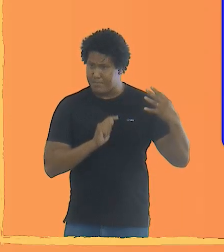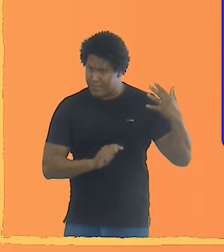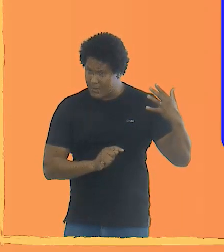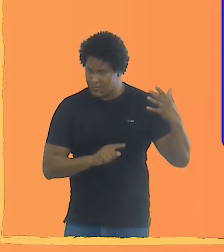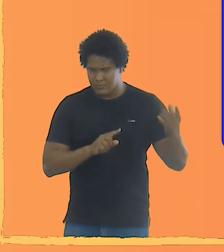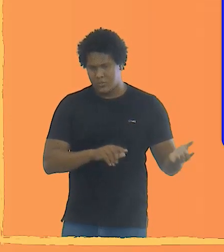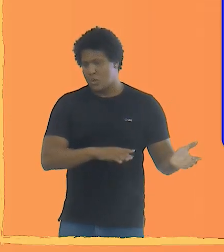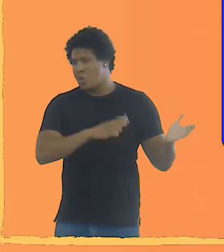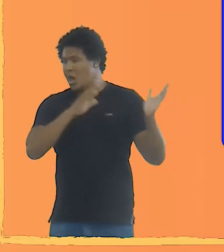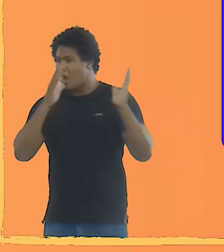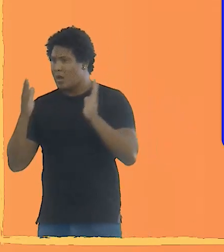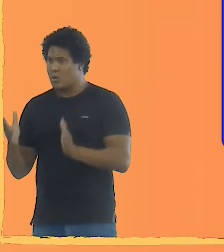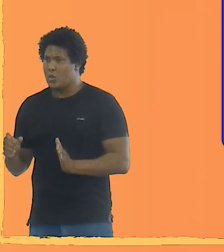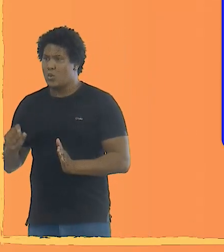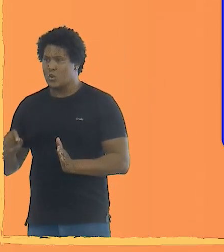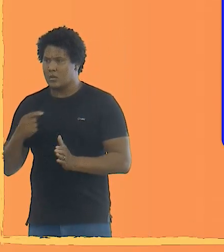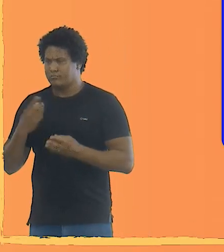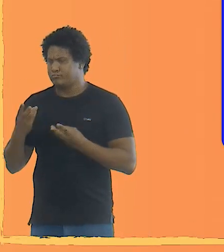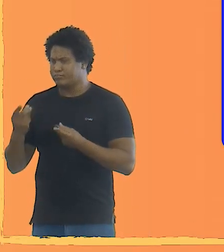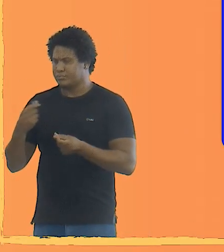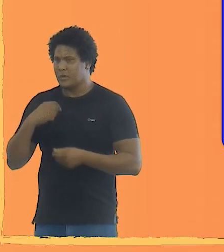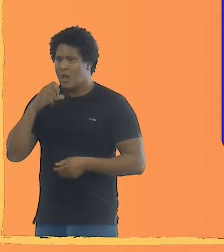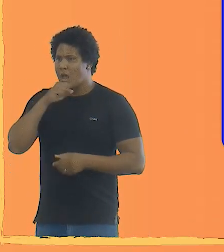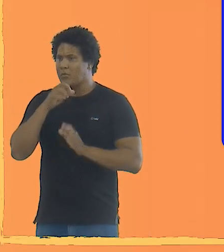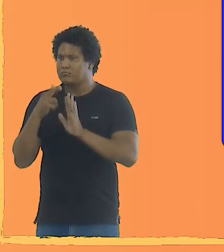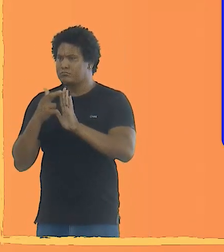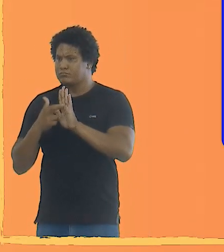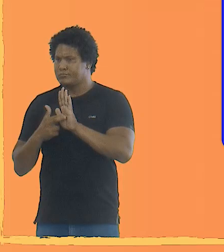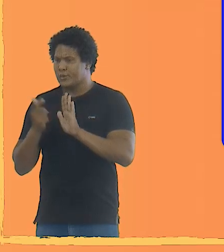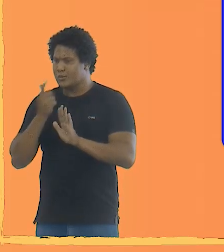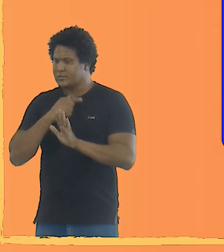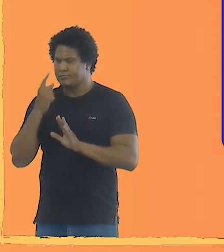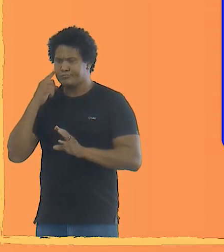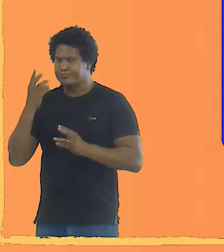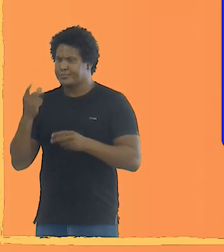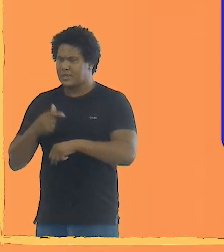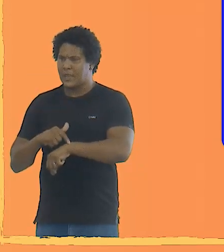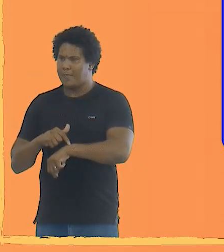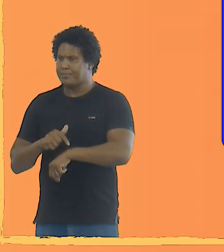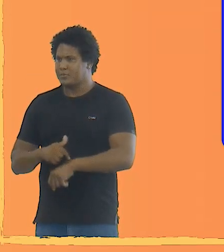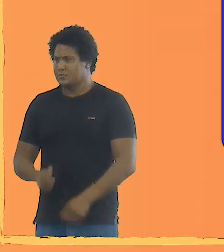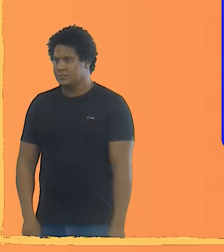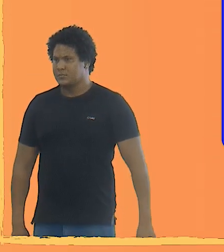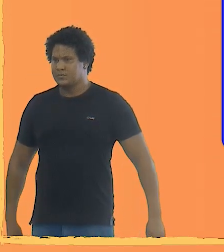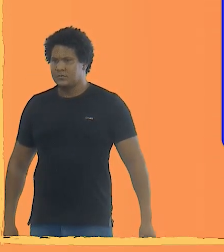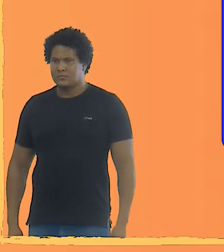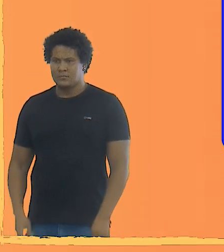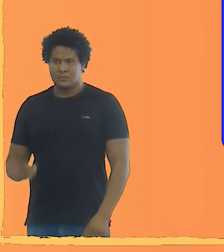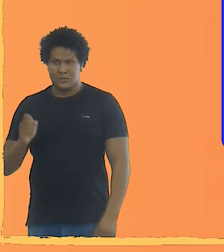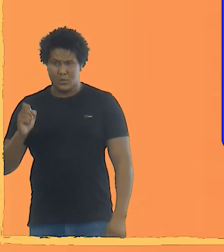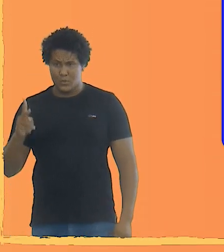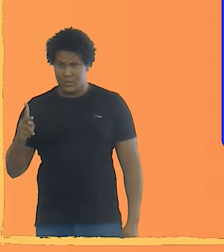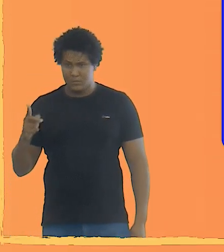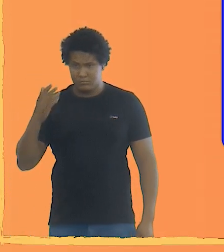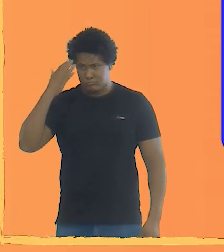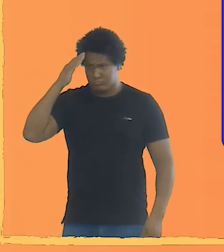ganhar tempo, economizar o nosso tempo e chegar na resposta de maneira mais rápida. Show essa?